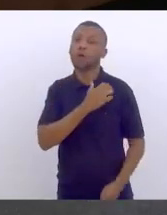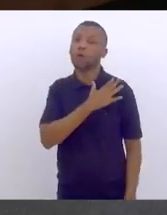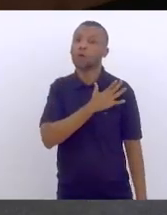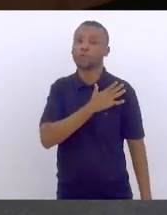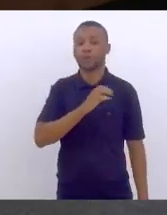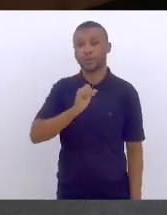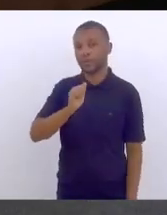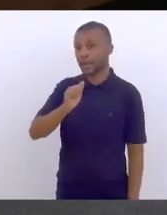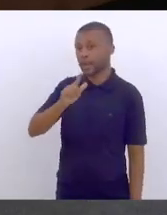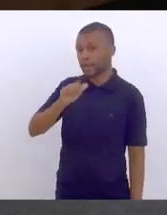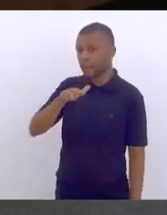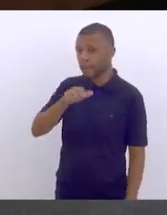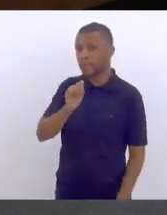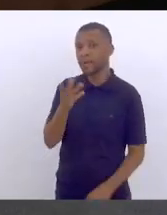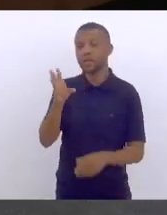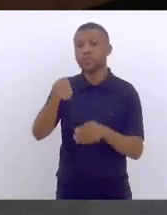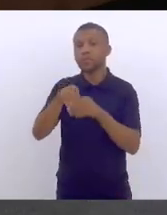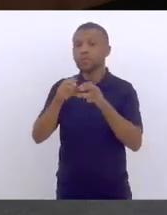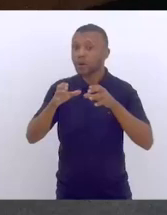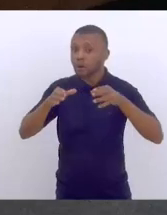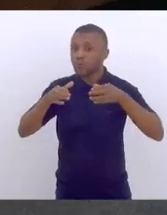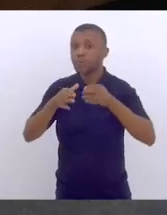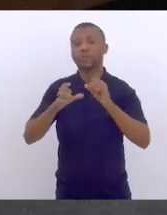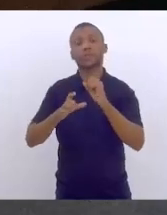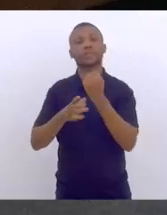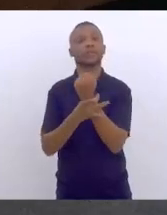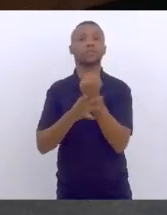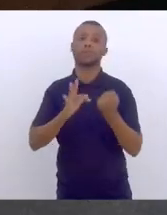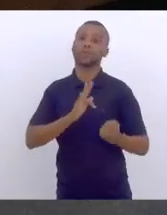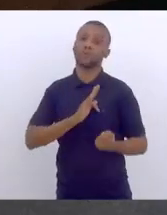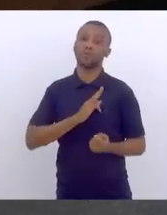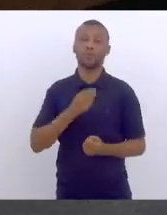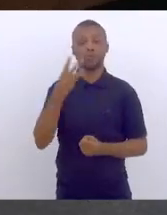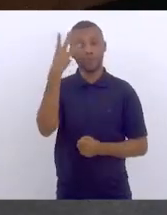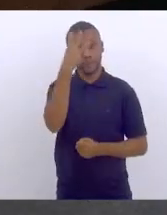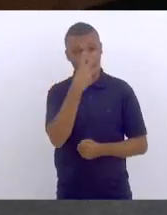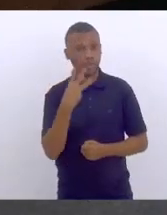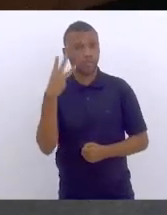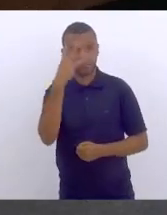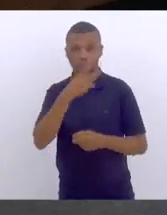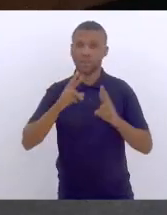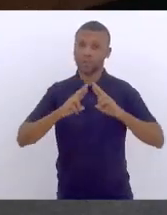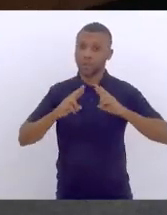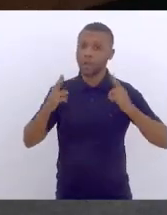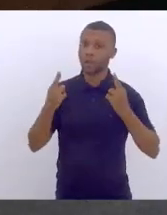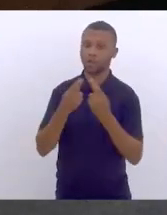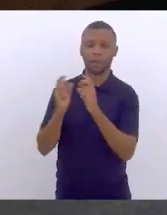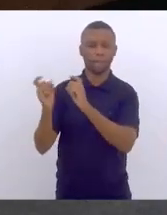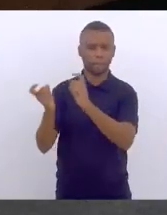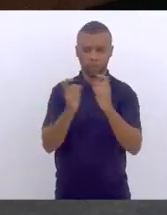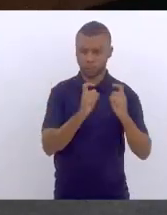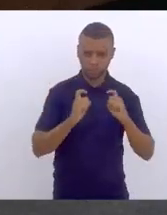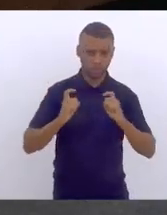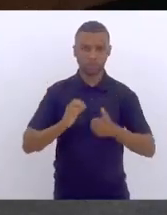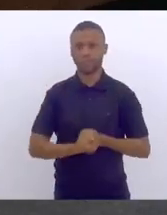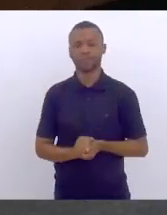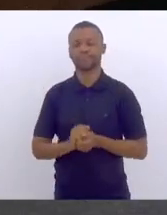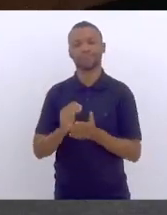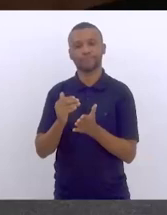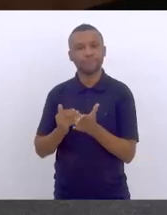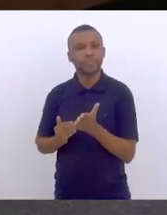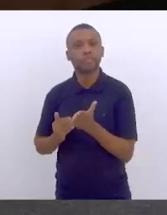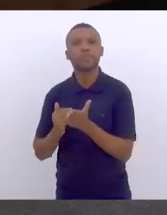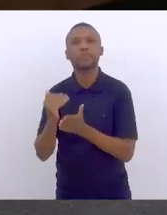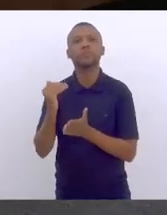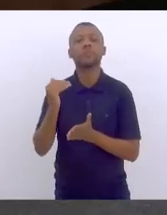da Comissão de Segurança Pública. Muito bem. Foi 3 horas, foram 3 horas de reunião. Desde o início,